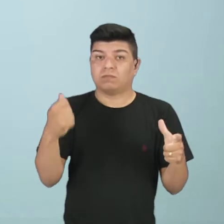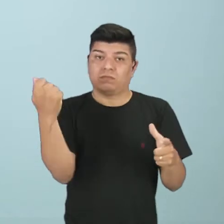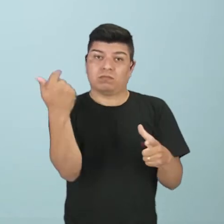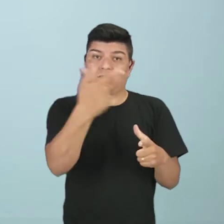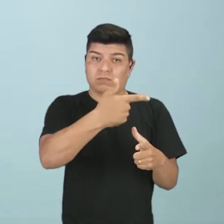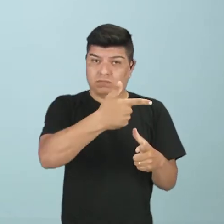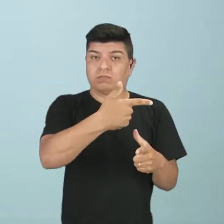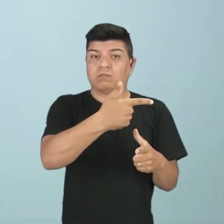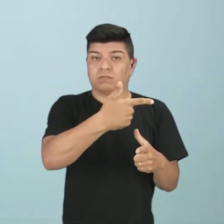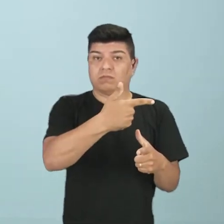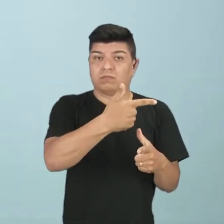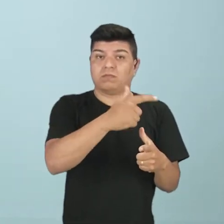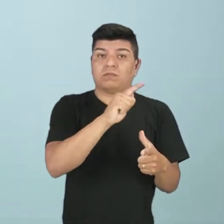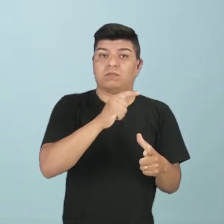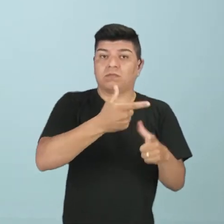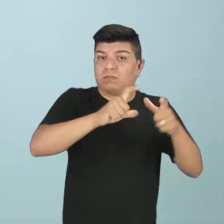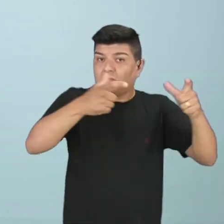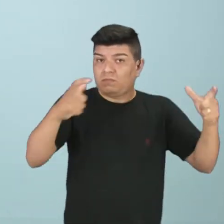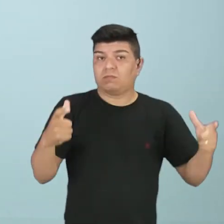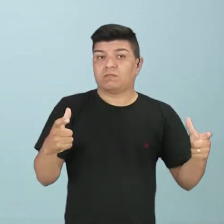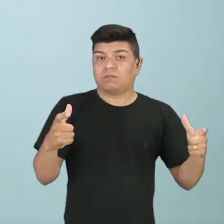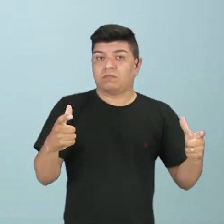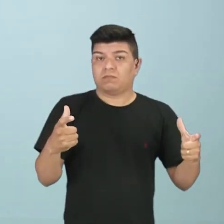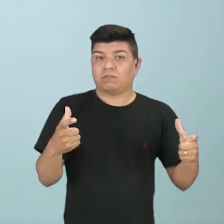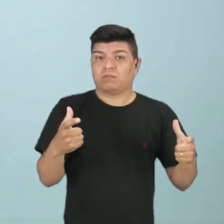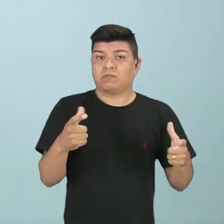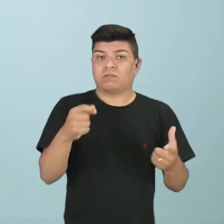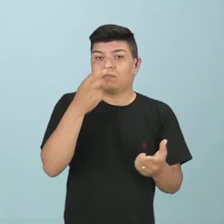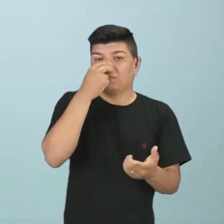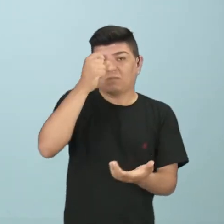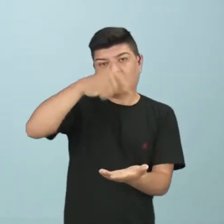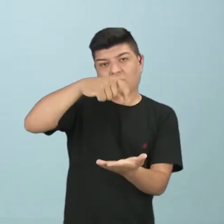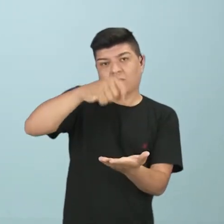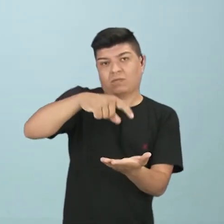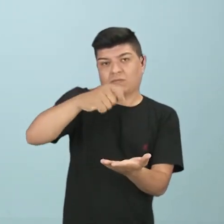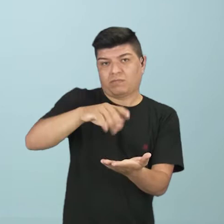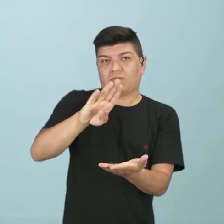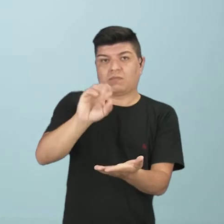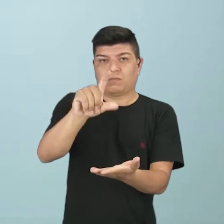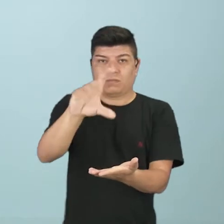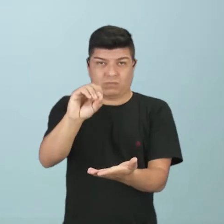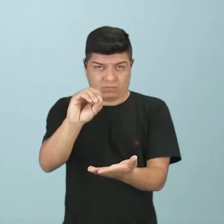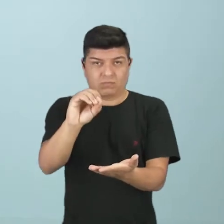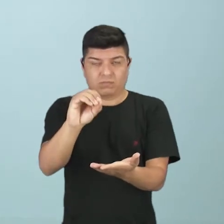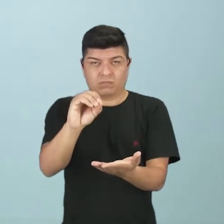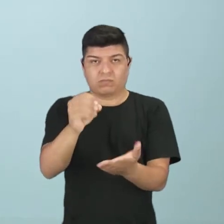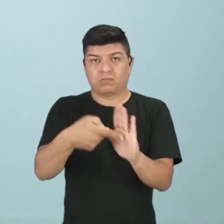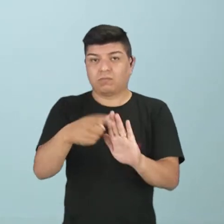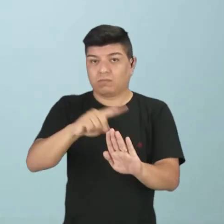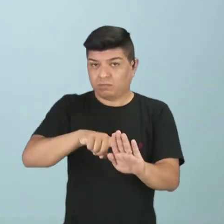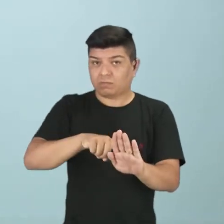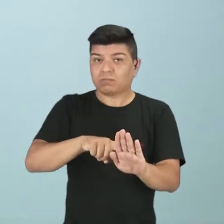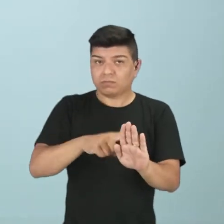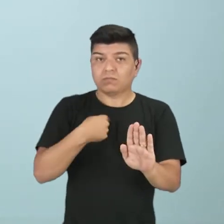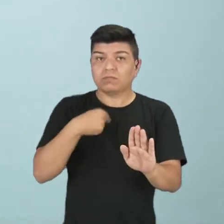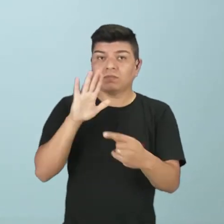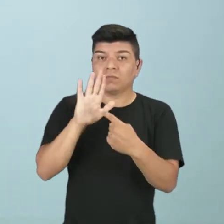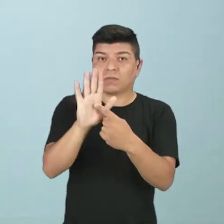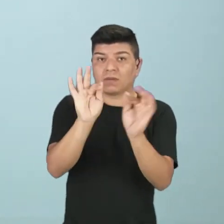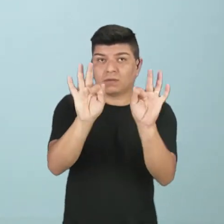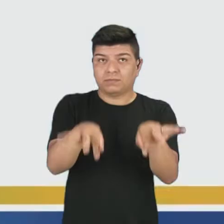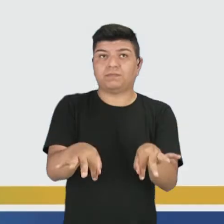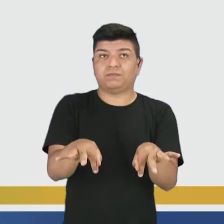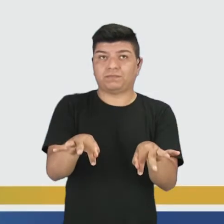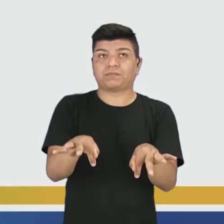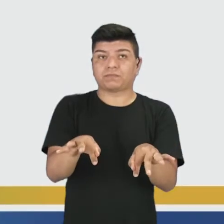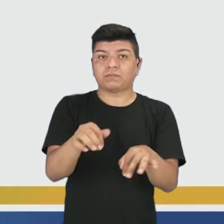renda nacional e a grande maioria fica com os farelos do bolo. Então aí, para finalizar essa nossa ilustração, diz